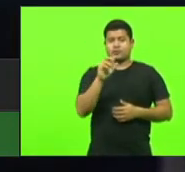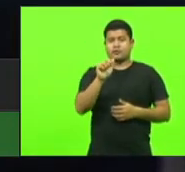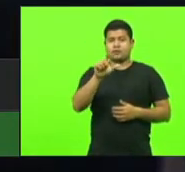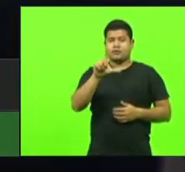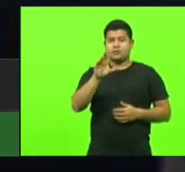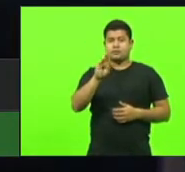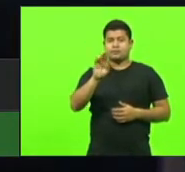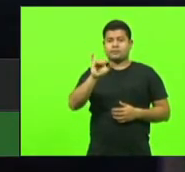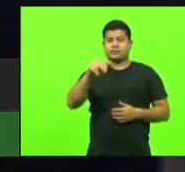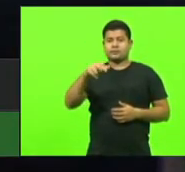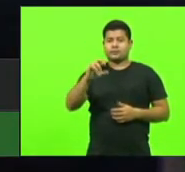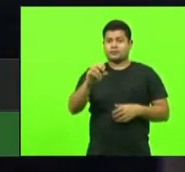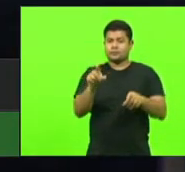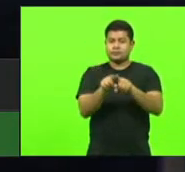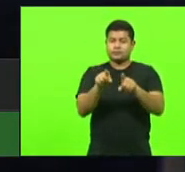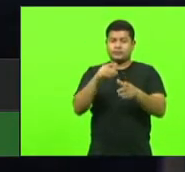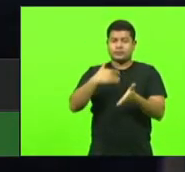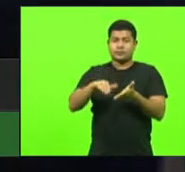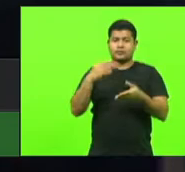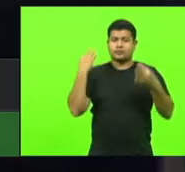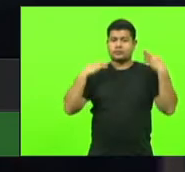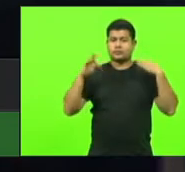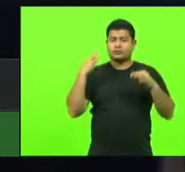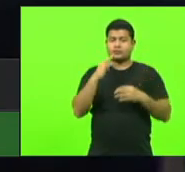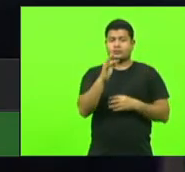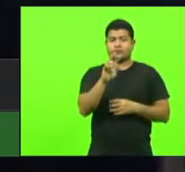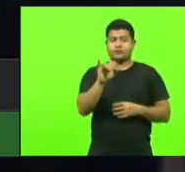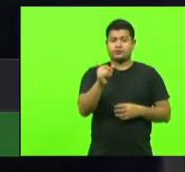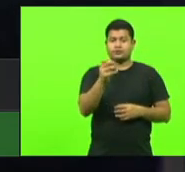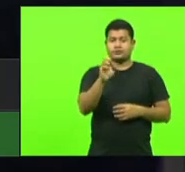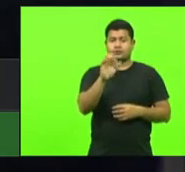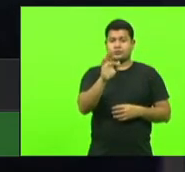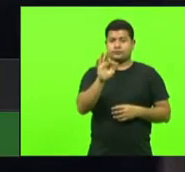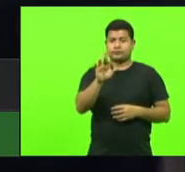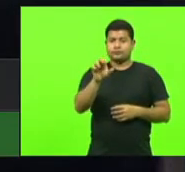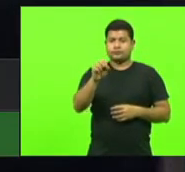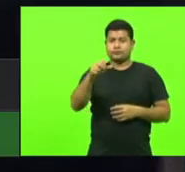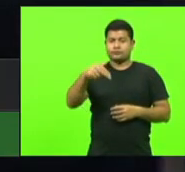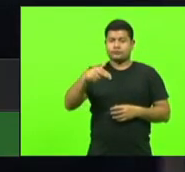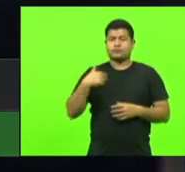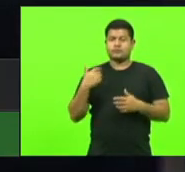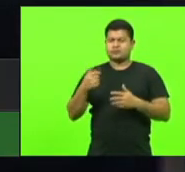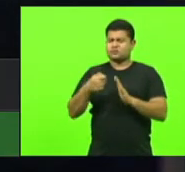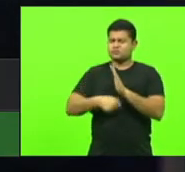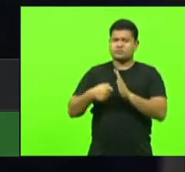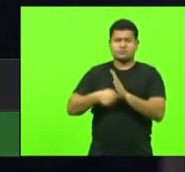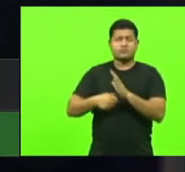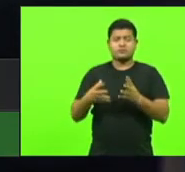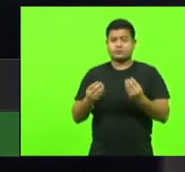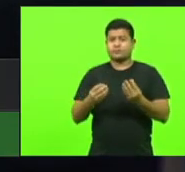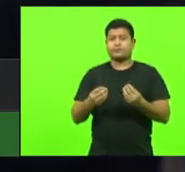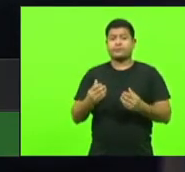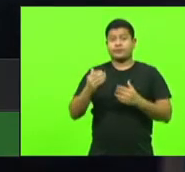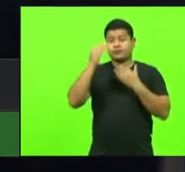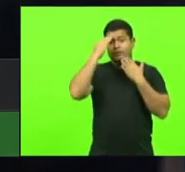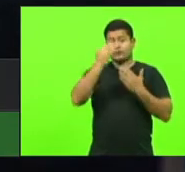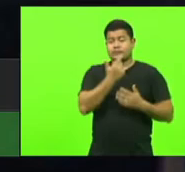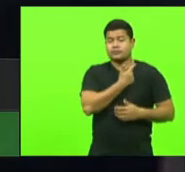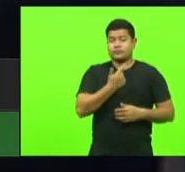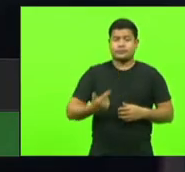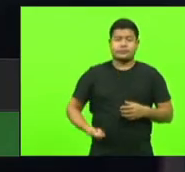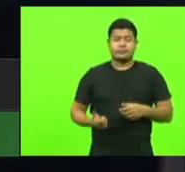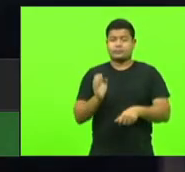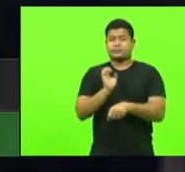Ferreirinha, secretário de Turismo Jefferson, que lutou incansavelmente. Quero agradecer ao governo do Estado, que de pronto